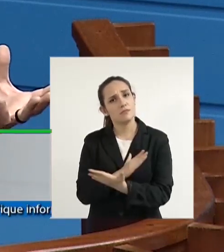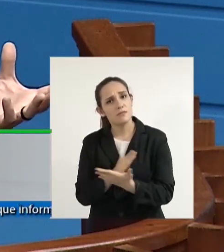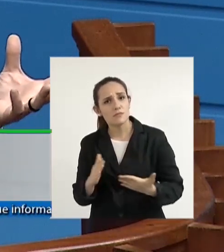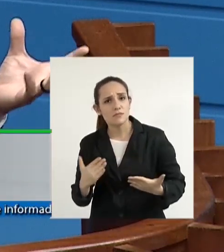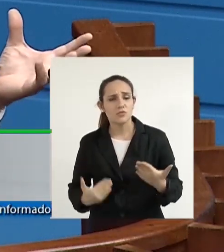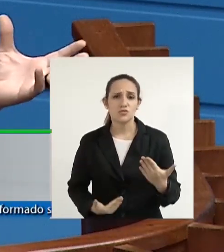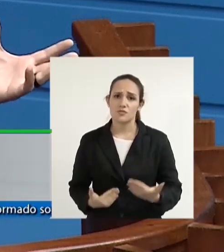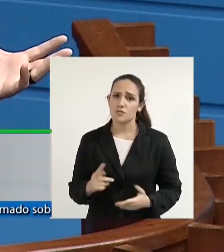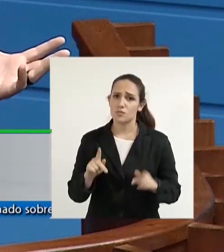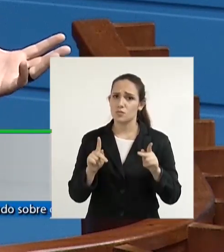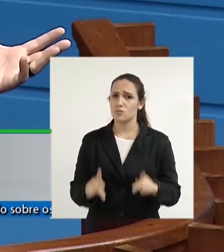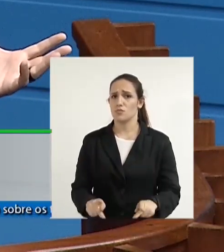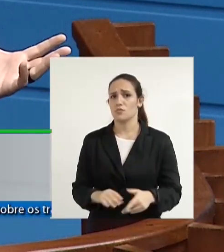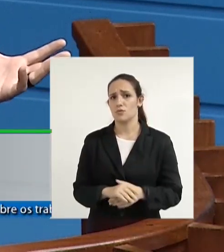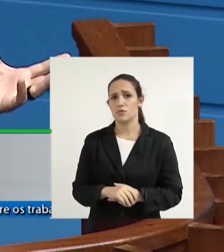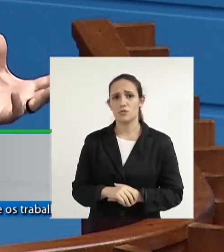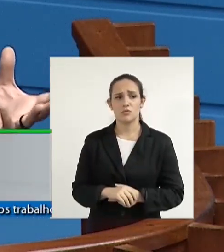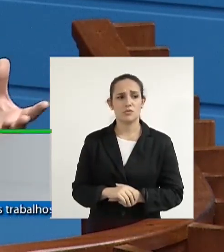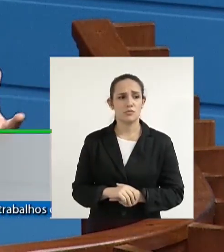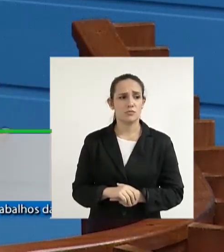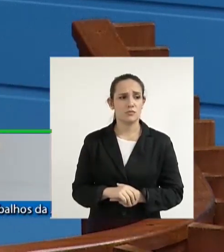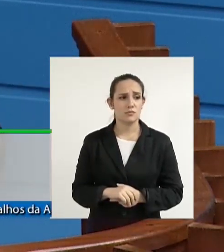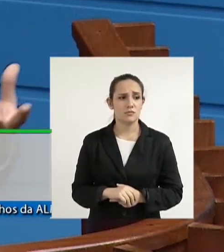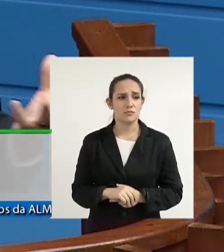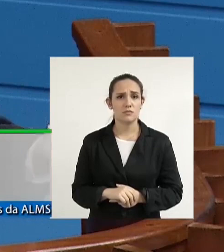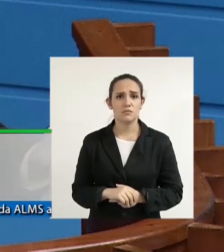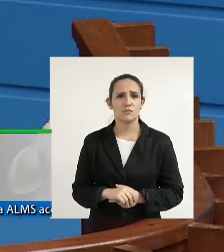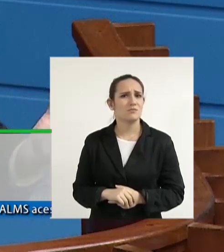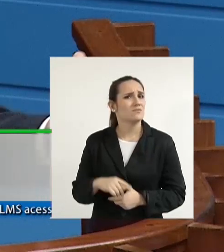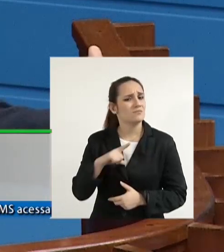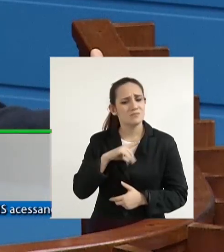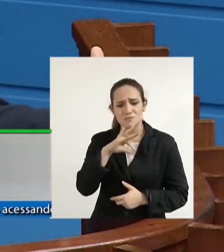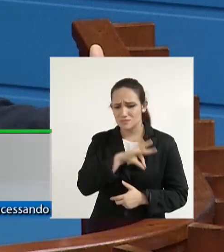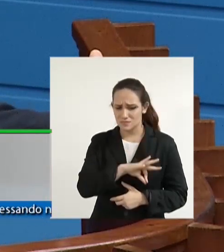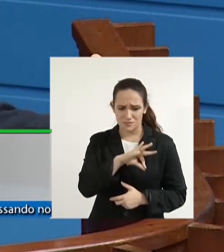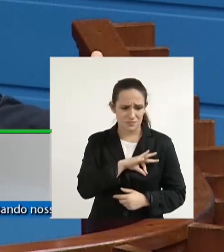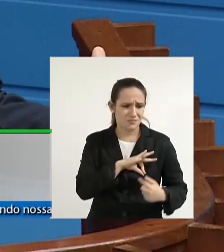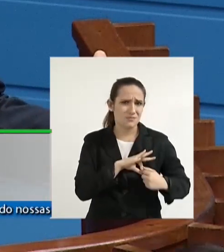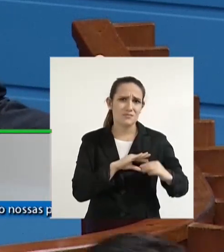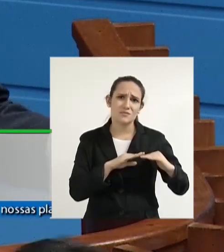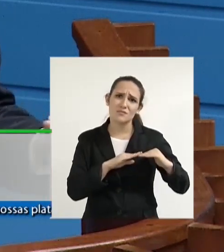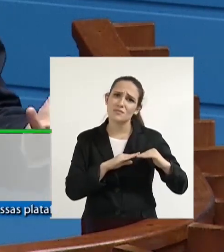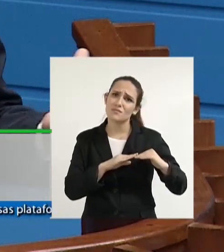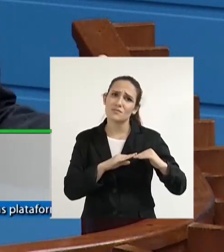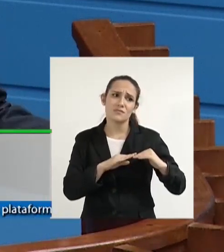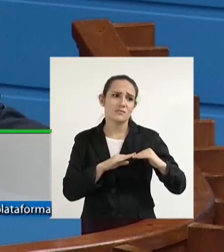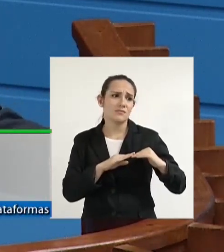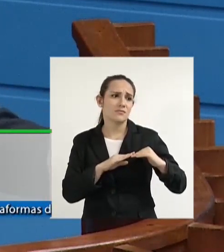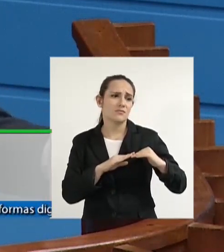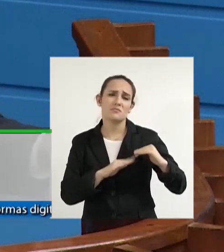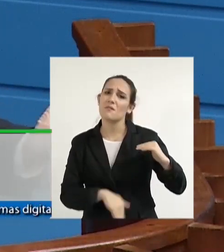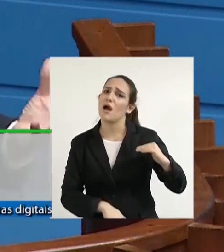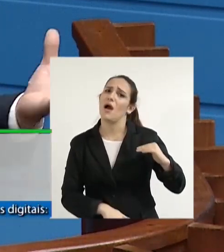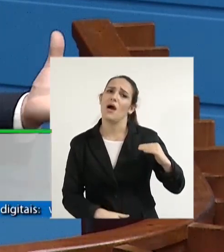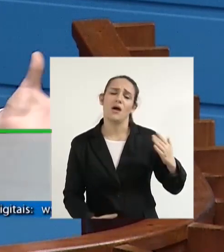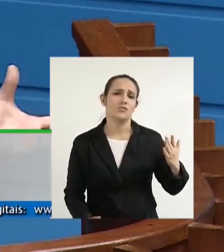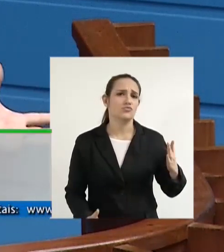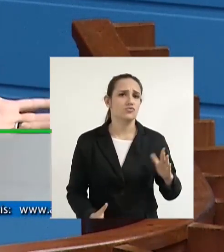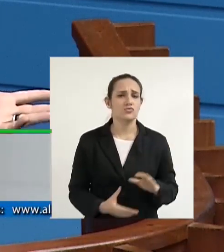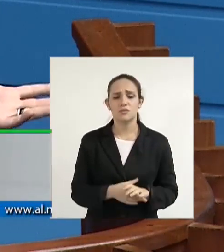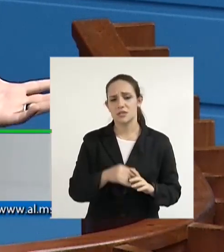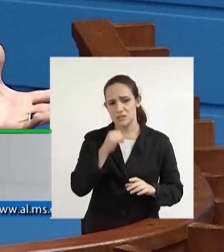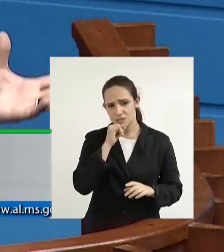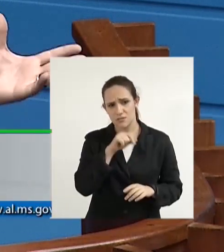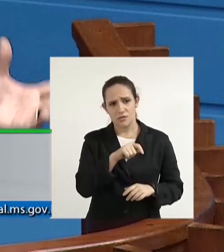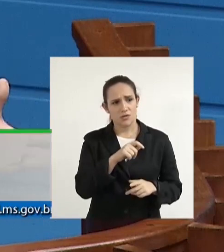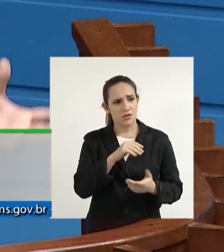categorias de servidores públicos, né, que têm salários aviltantes, né, como os administrativos, né, que estão em